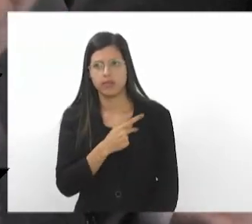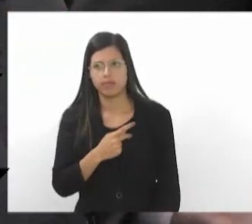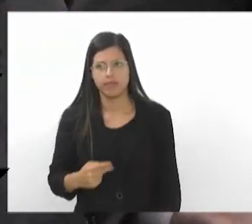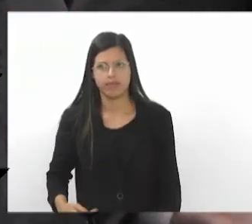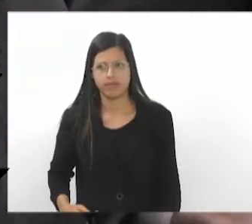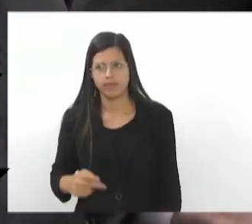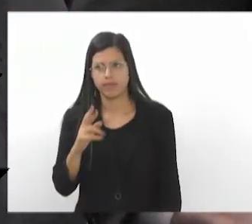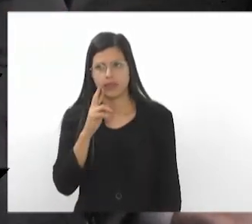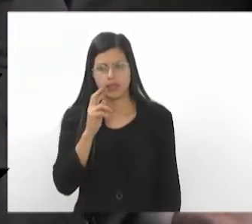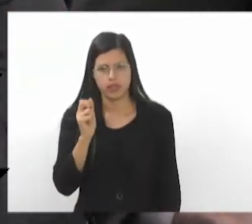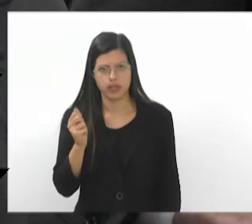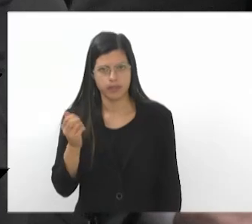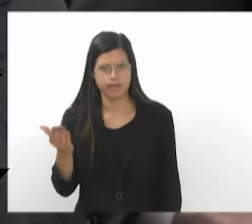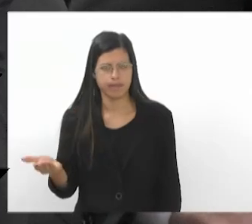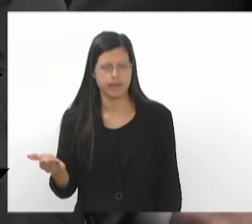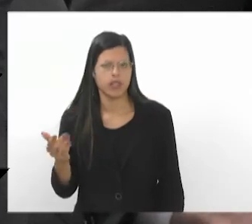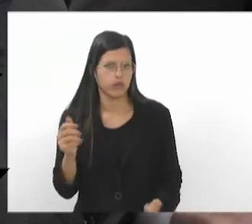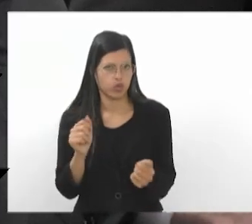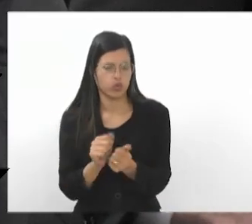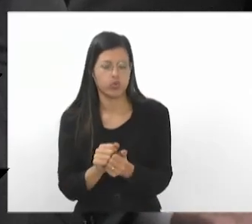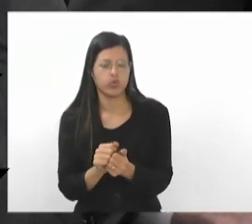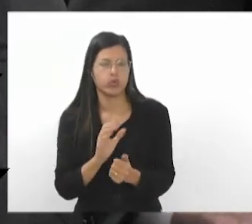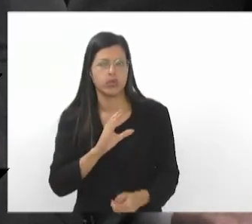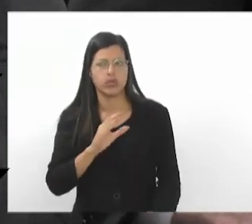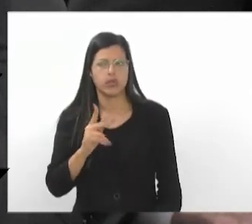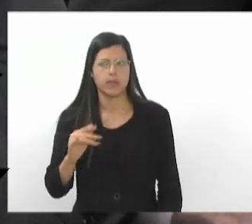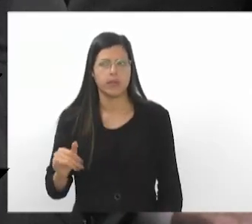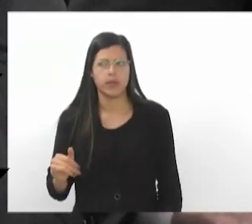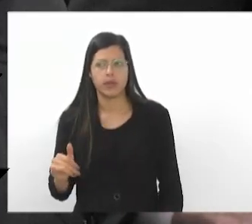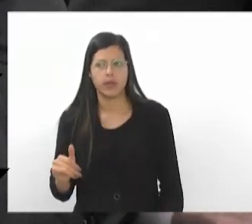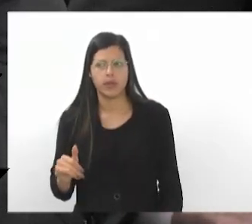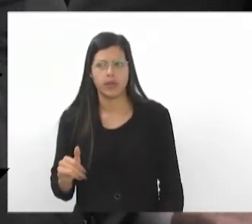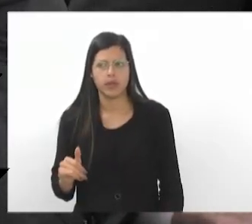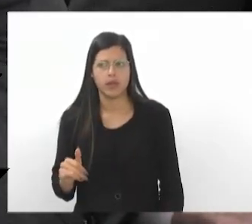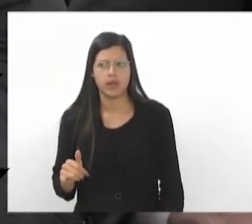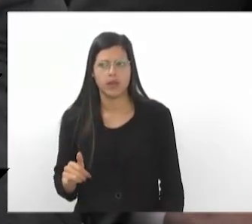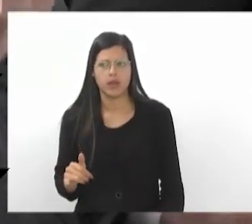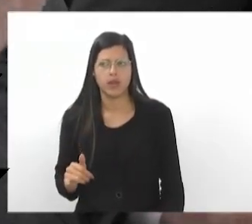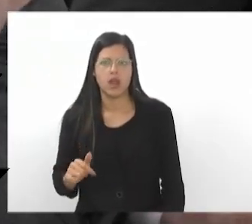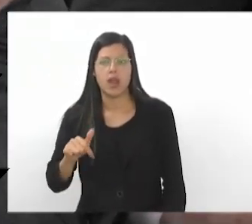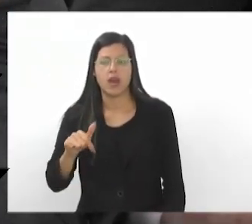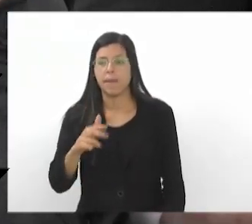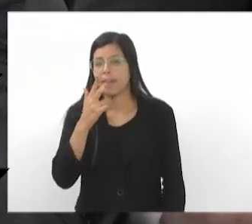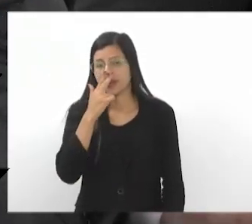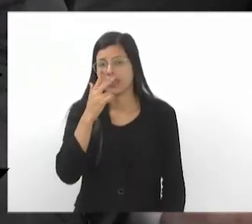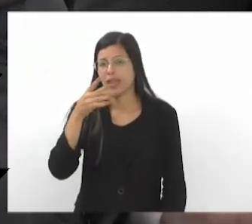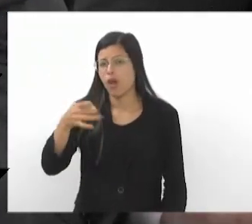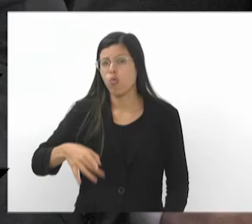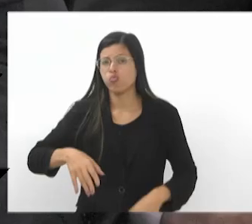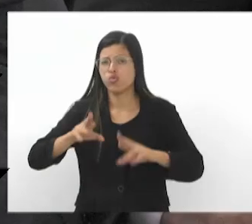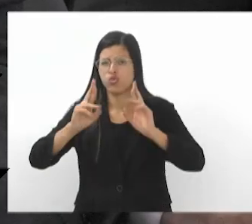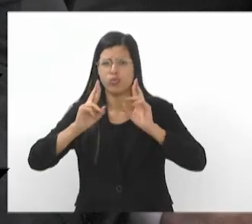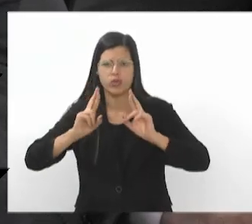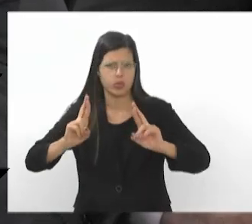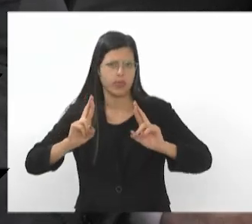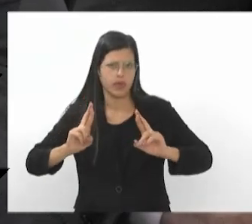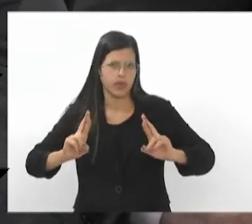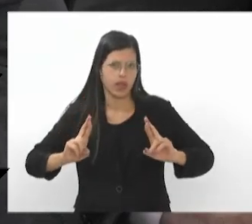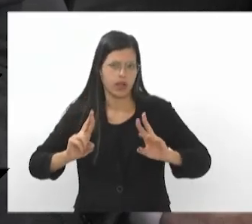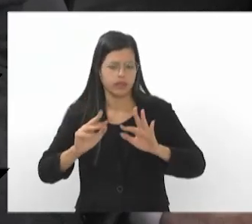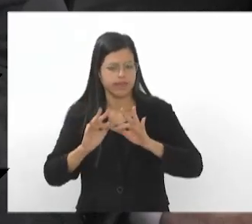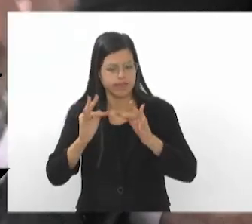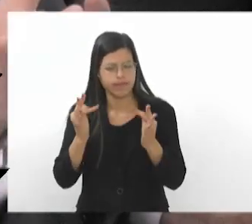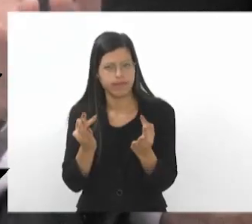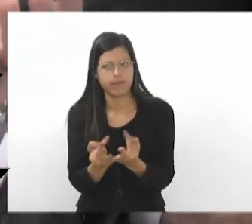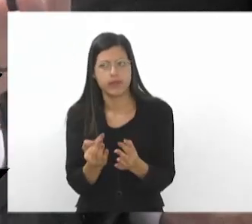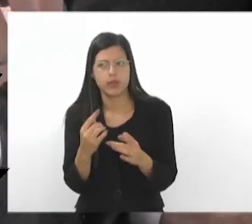estava comigo, inclusive na CPI, era quase que a última esperança para aquelas famílias. Né? Por quê? Porque a